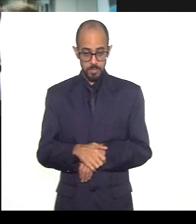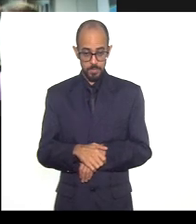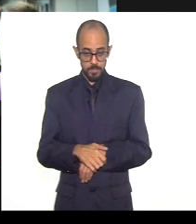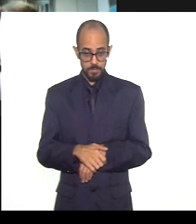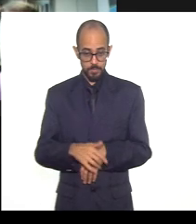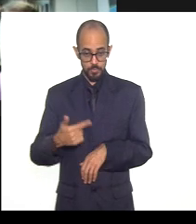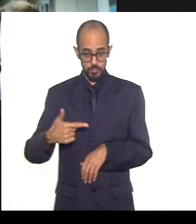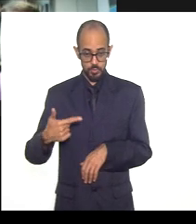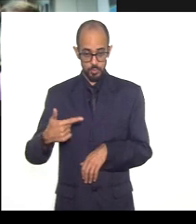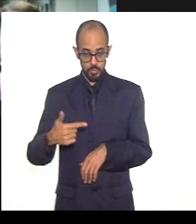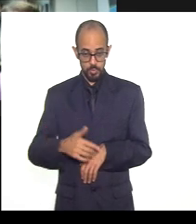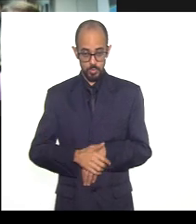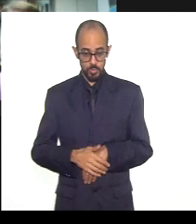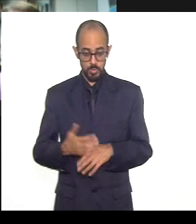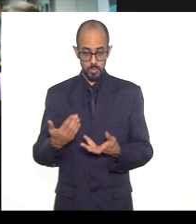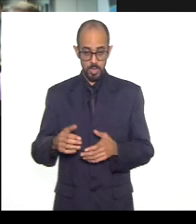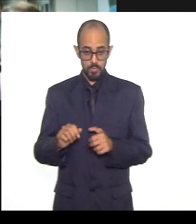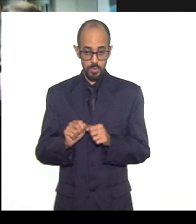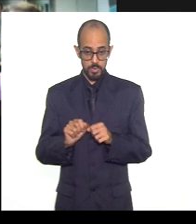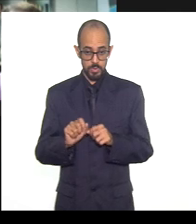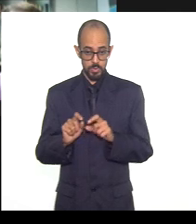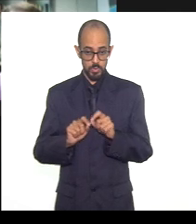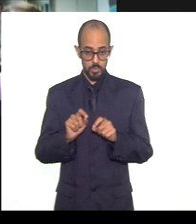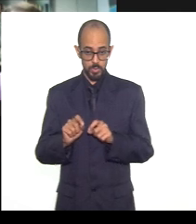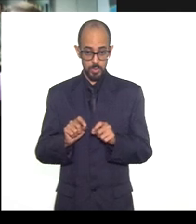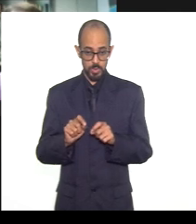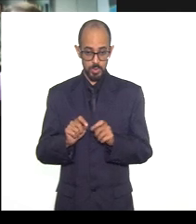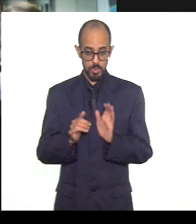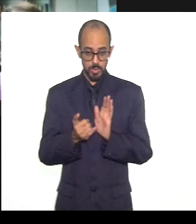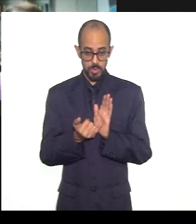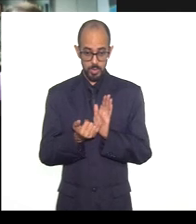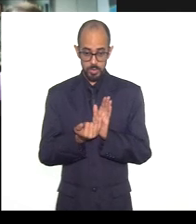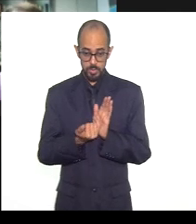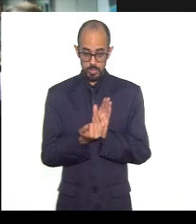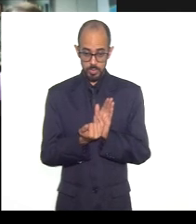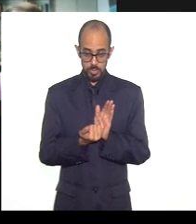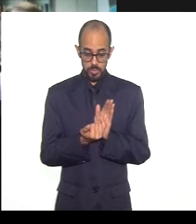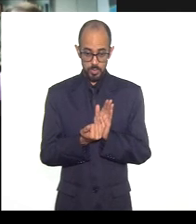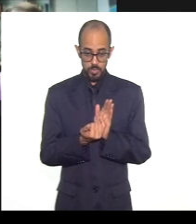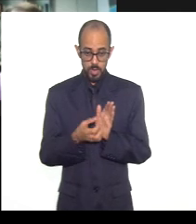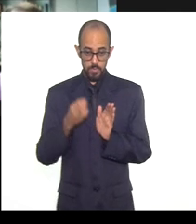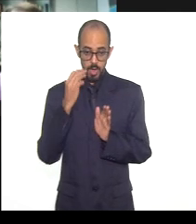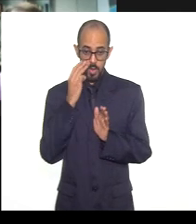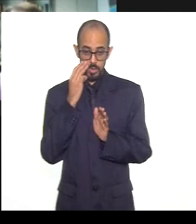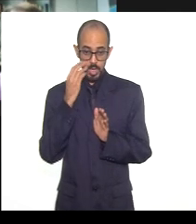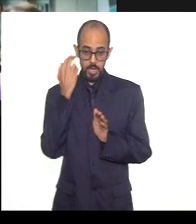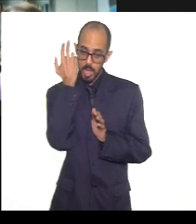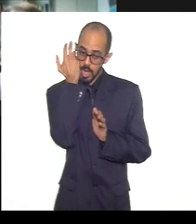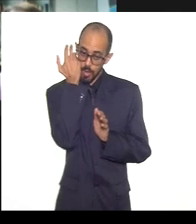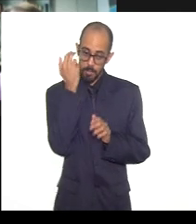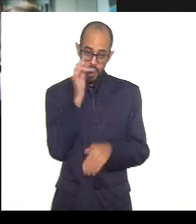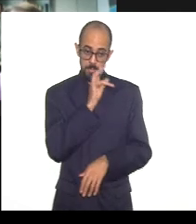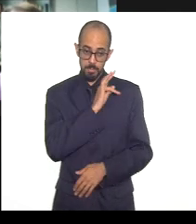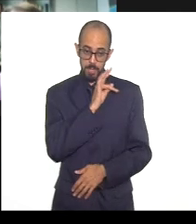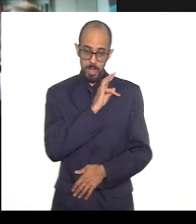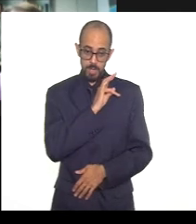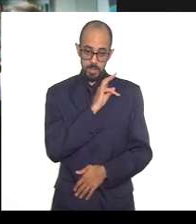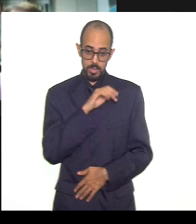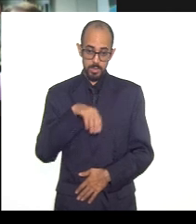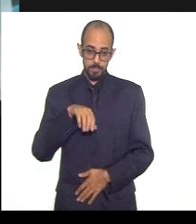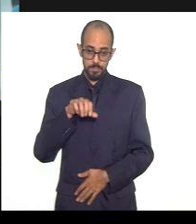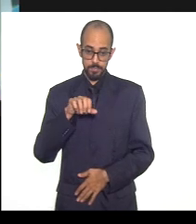Eu quero fazer aqui... a inscrição, Valdec, Eliomar, Marta.